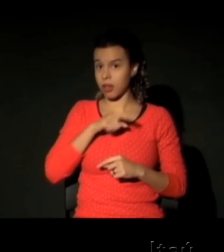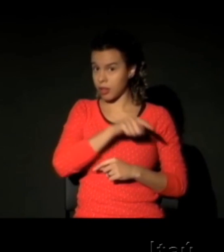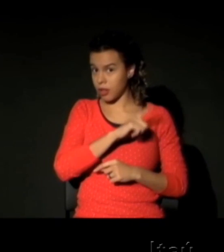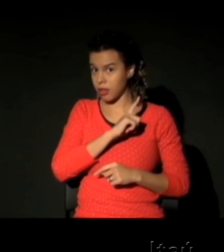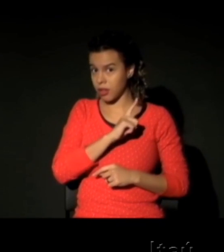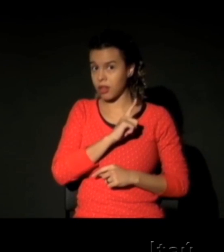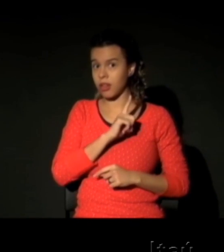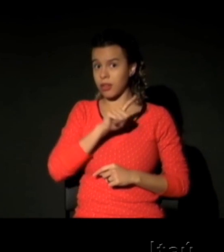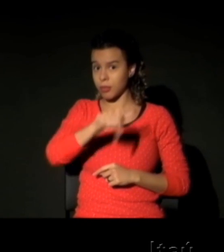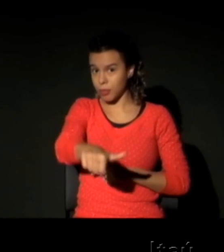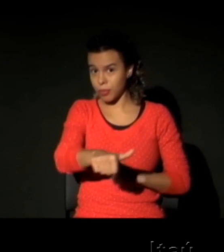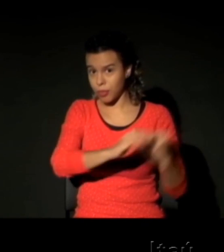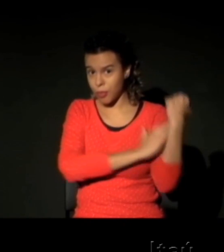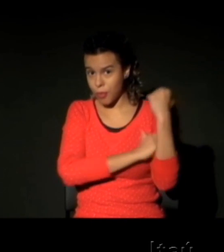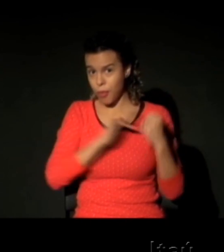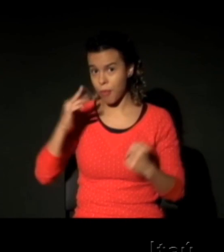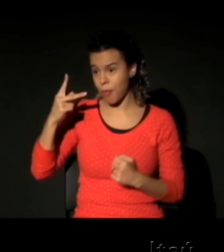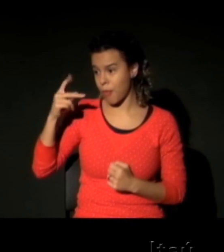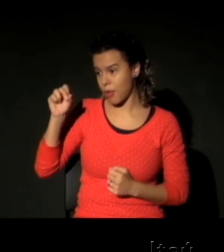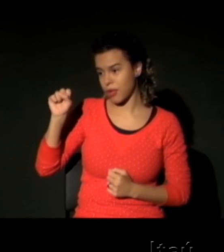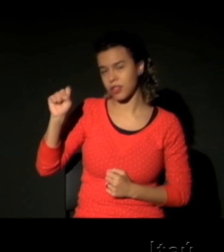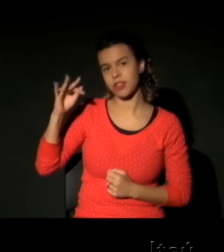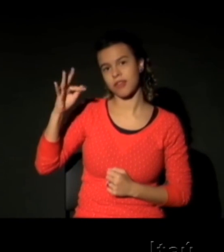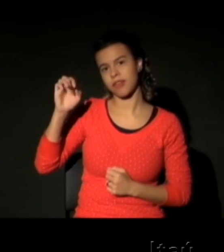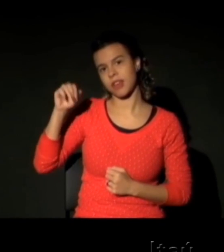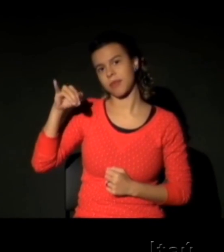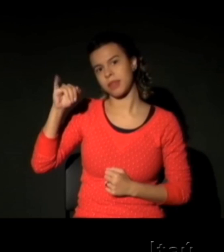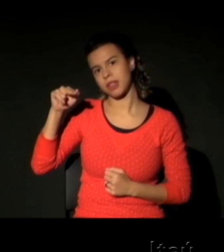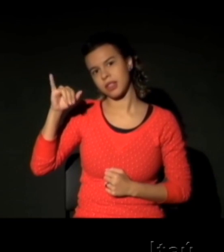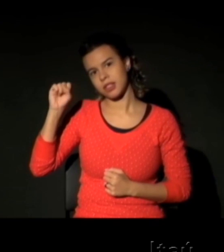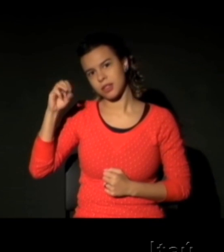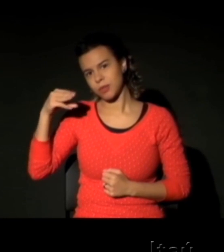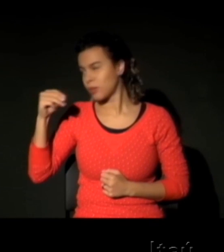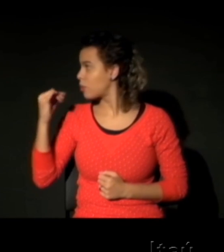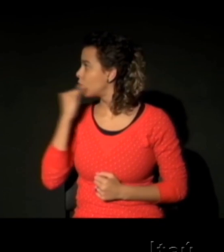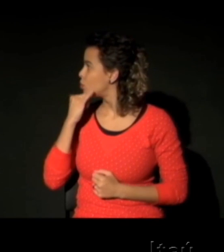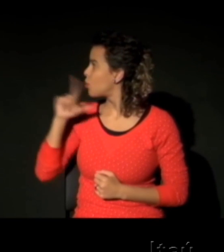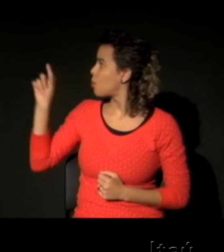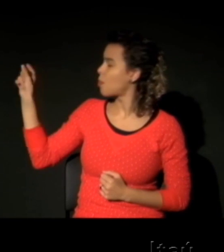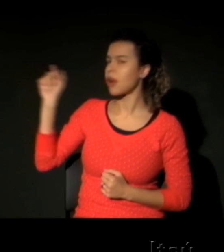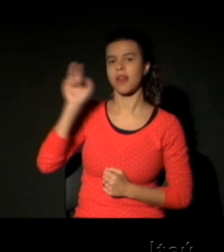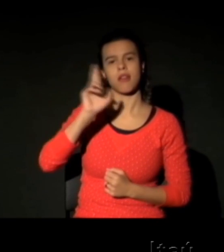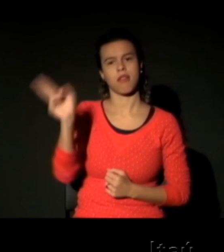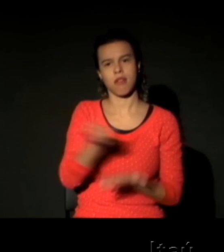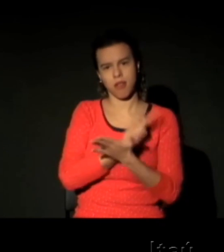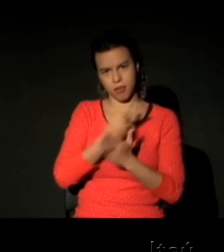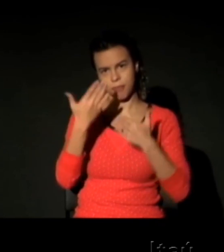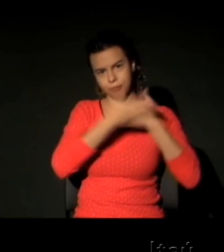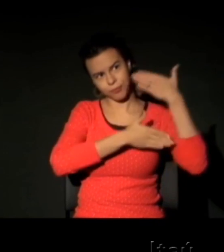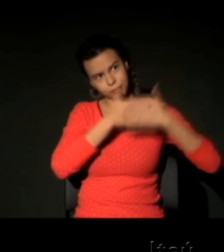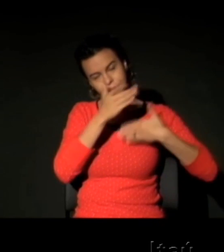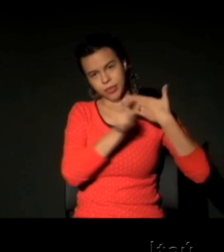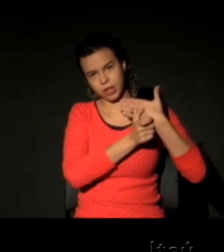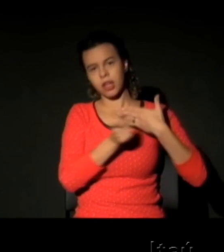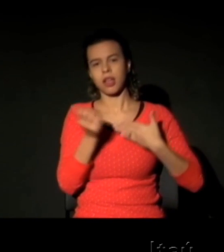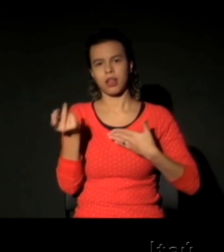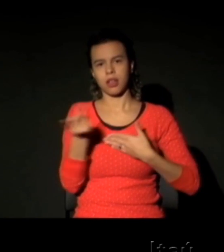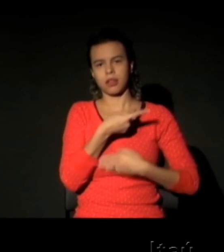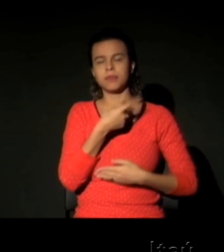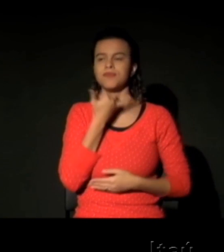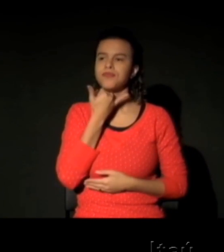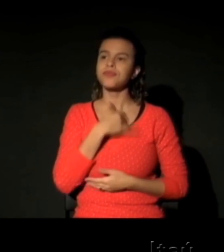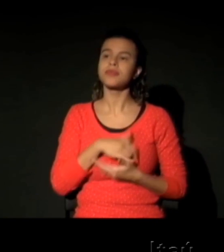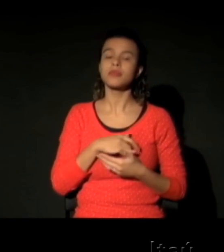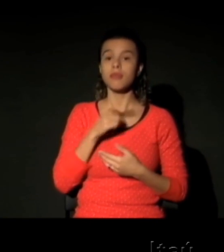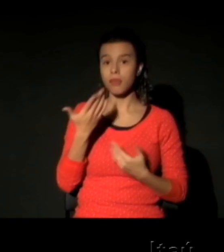é pós-feminismo não é pós feminino eu não sei ainda o que é quem bom mas é um errinho mas eh na nessa na nessa